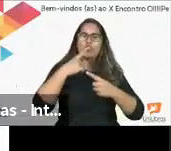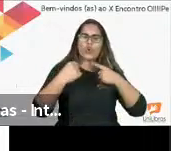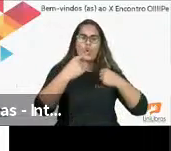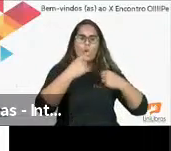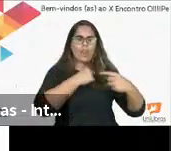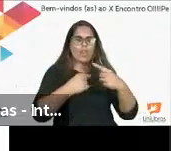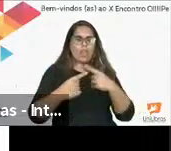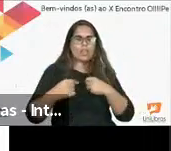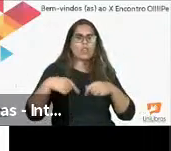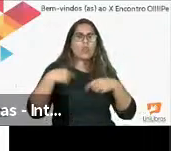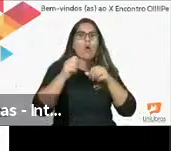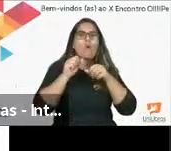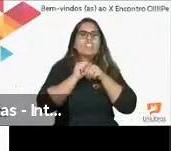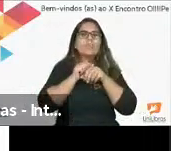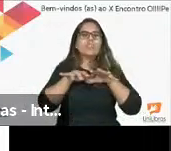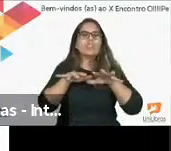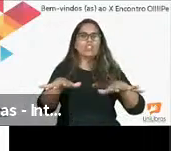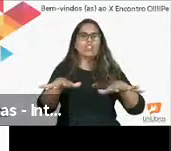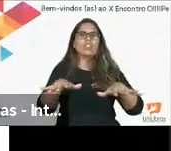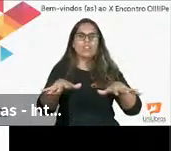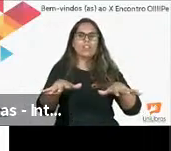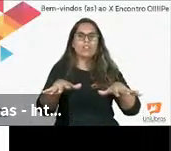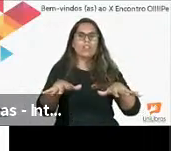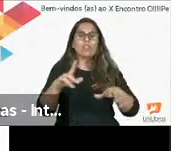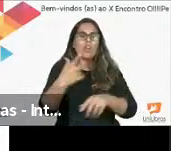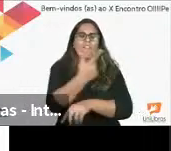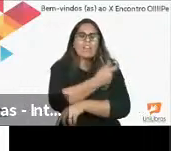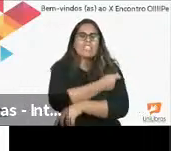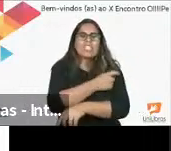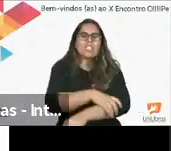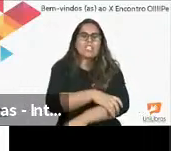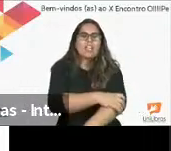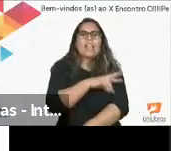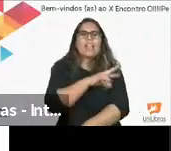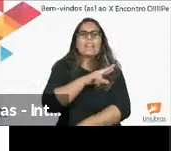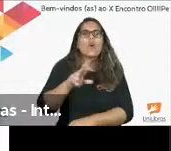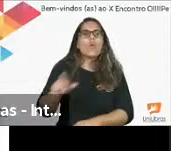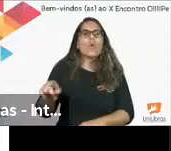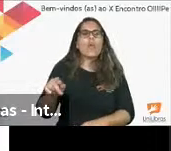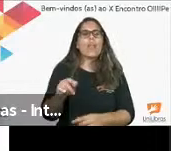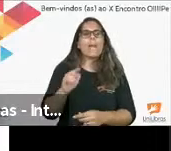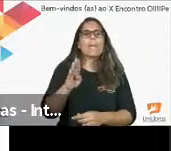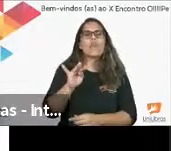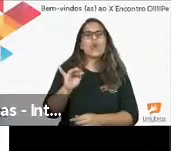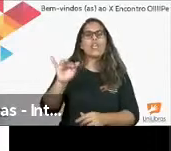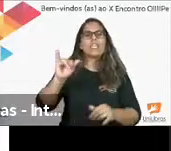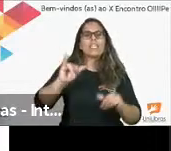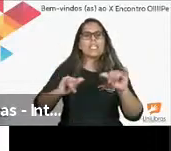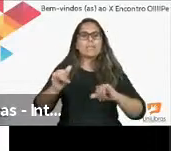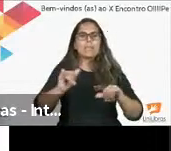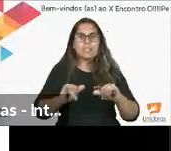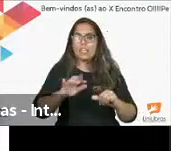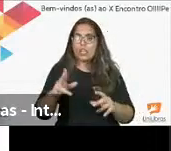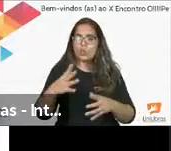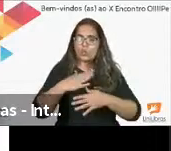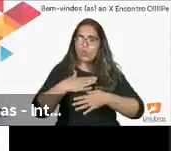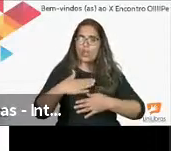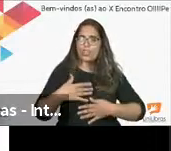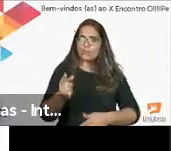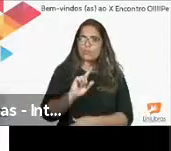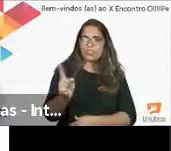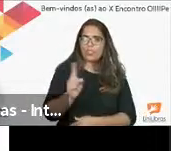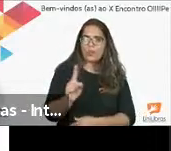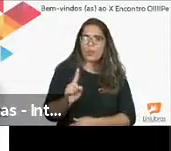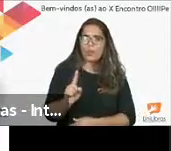ser expandidas. Então, a vacina não é uma lição bioquímica dada ao organismo, como assim,